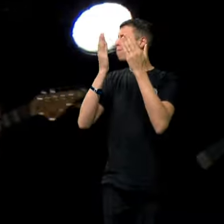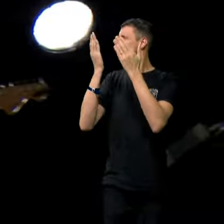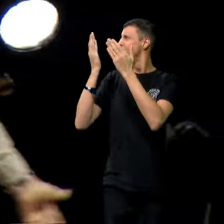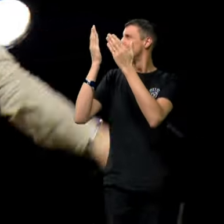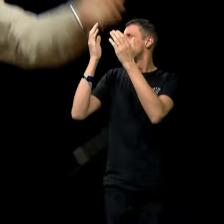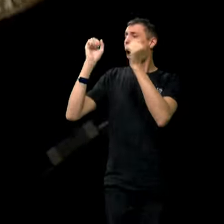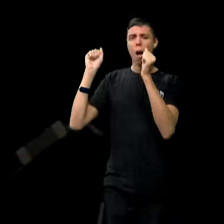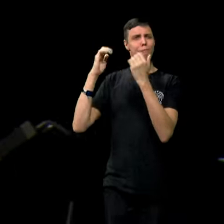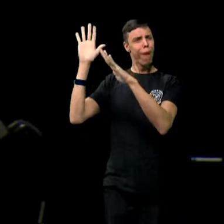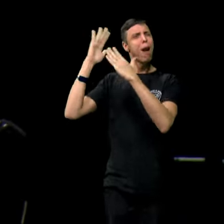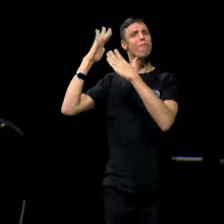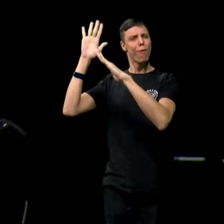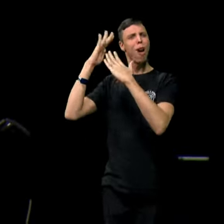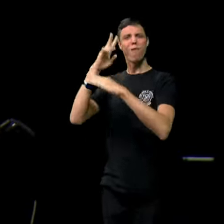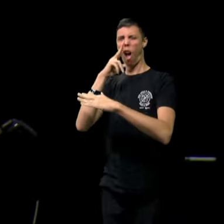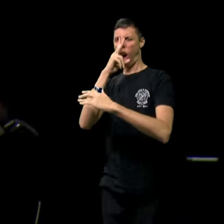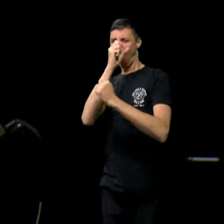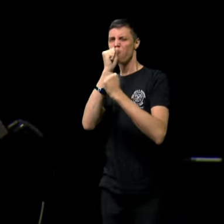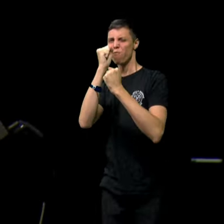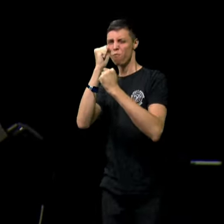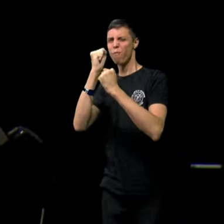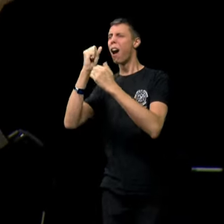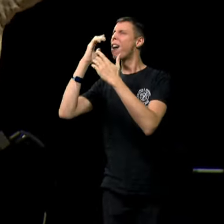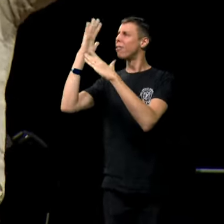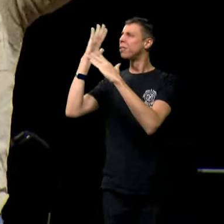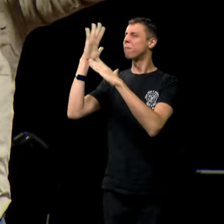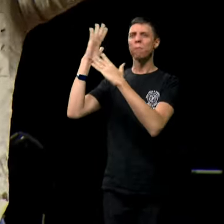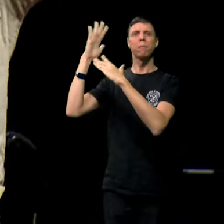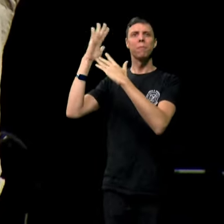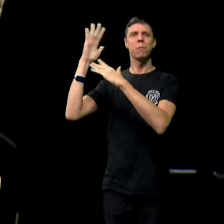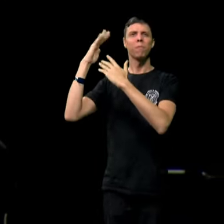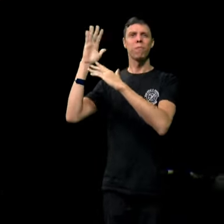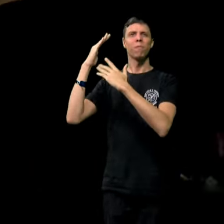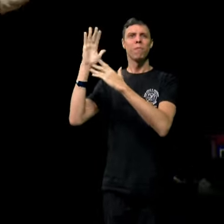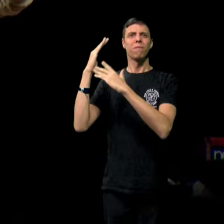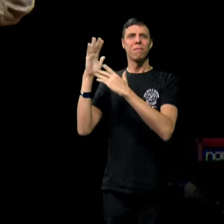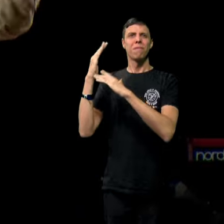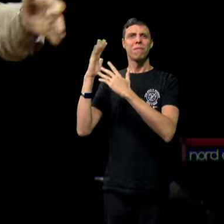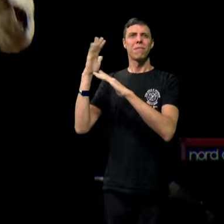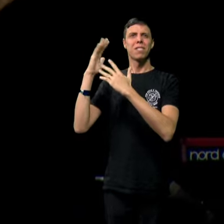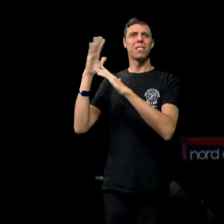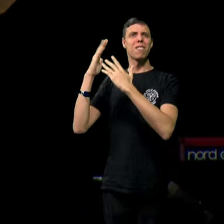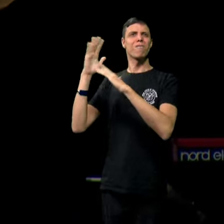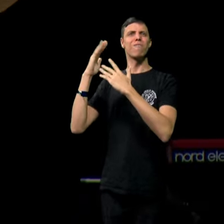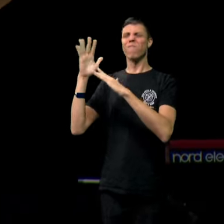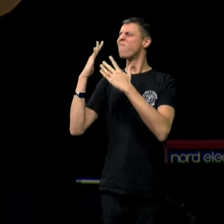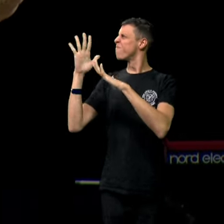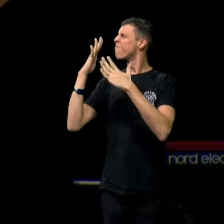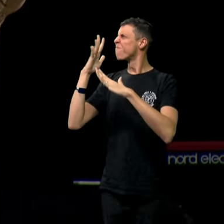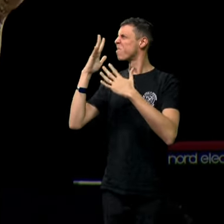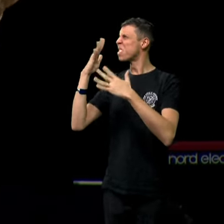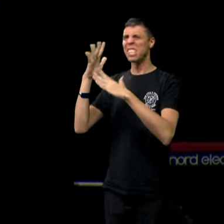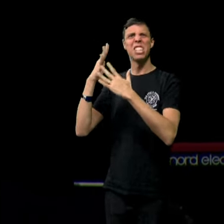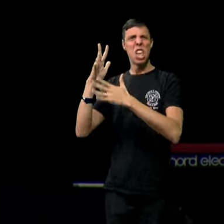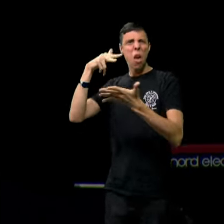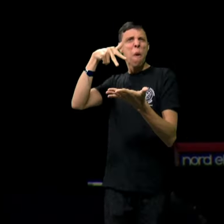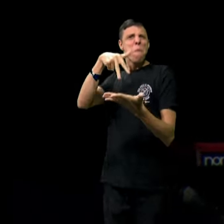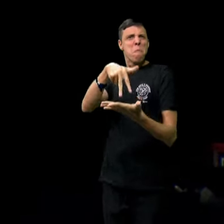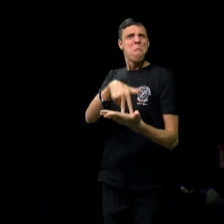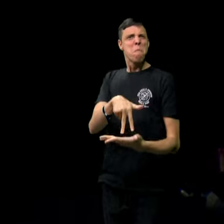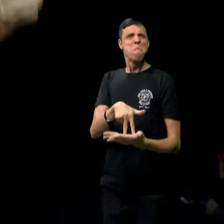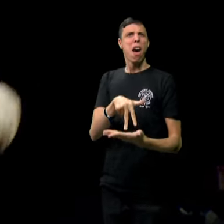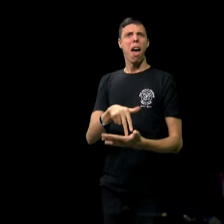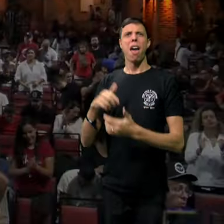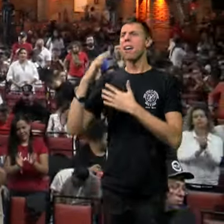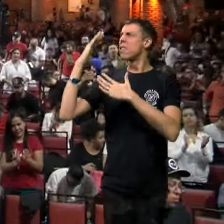Vai aplaudindo a Ele, aplaude aquele que fez, que fará e que garante todas as coisas, aplaude a Ele de pé, aplaude